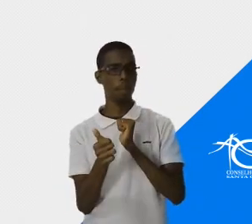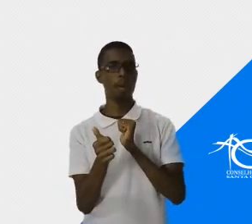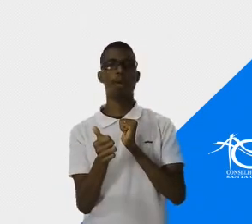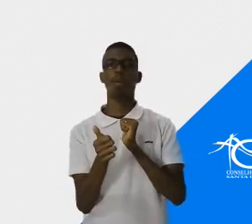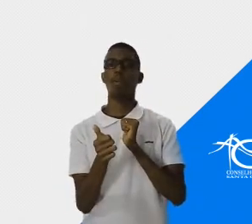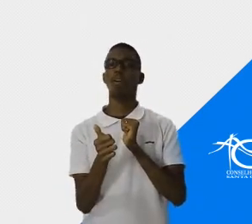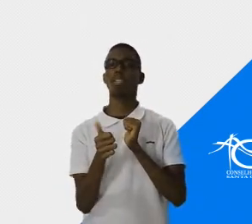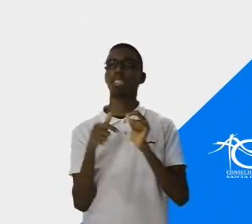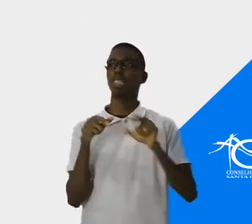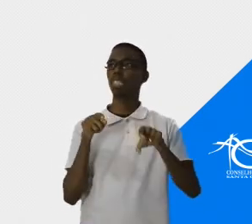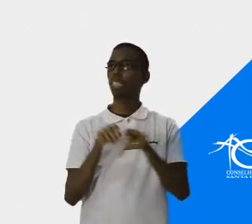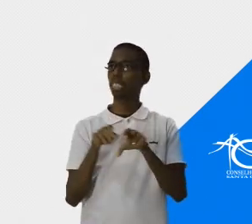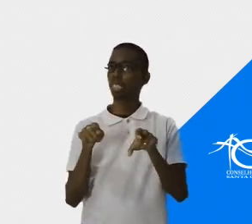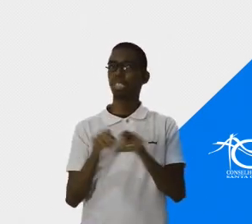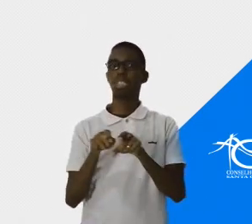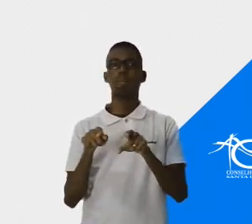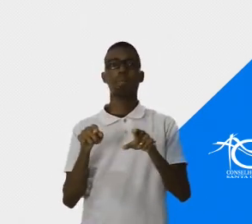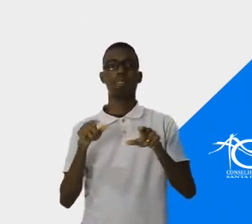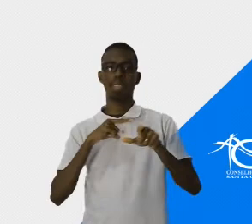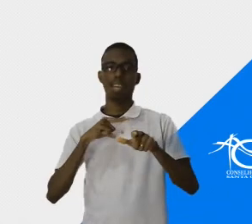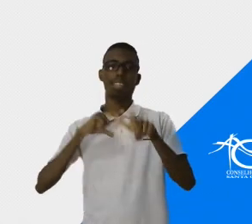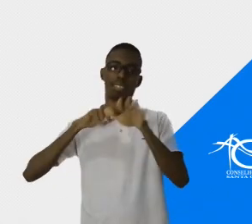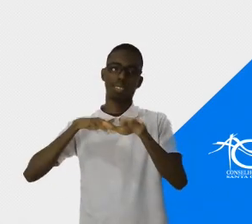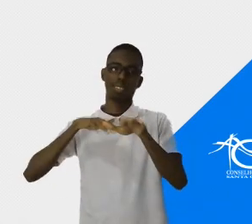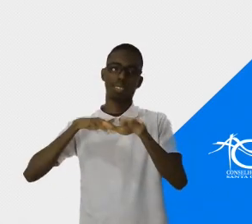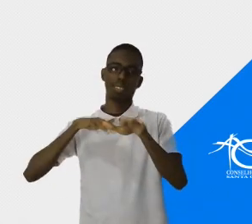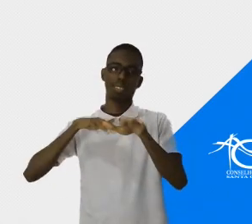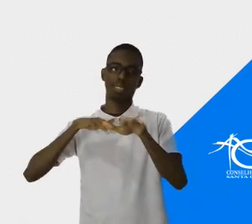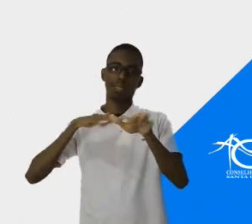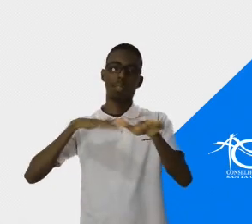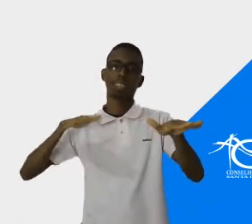a própria área do trânsito, algumas características se impõem